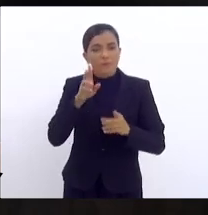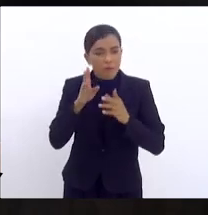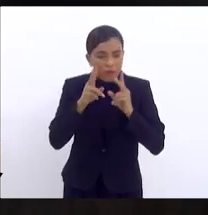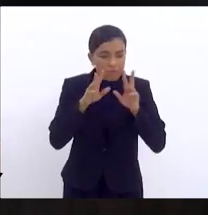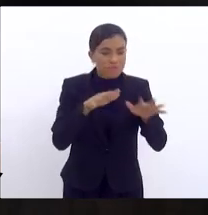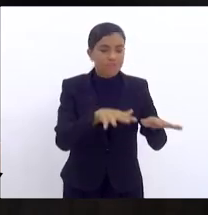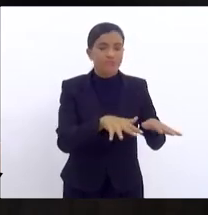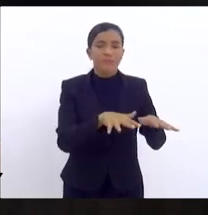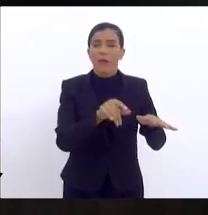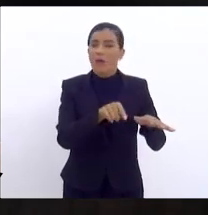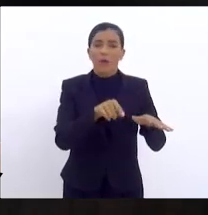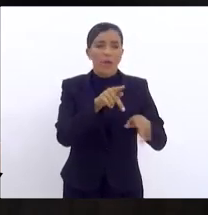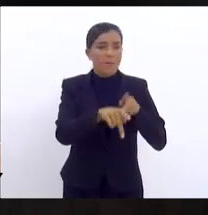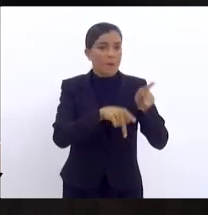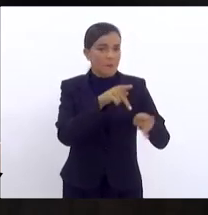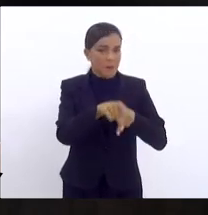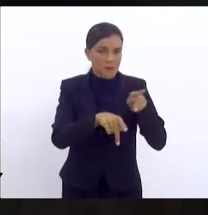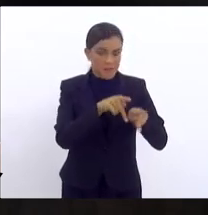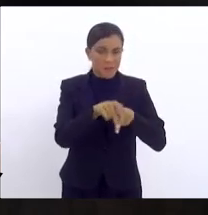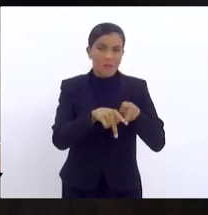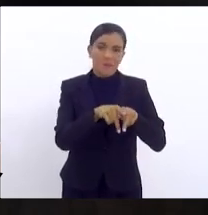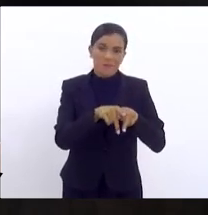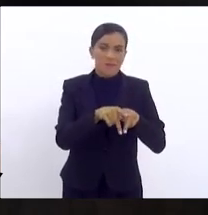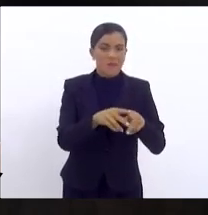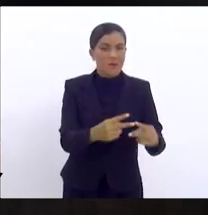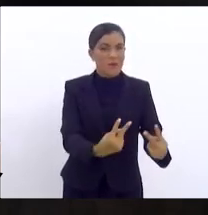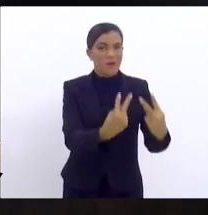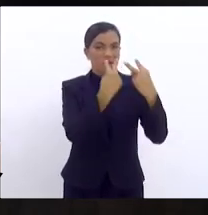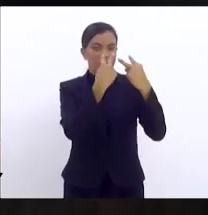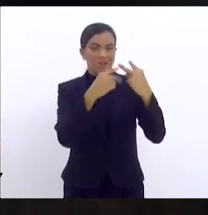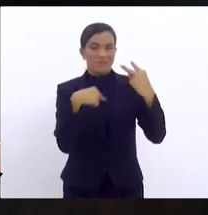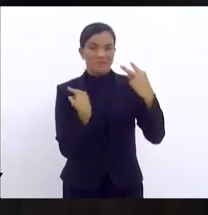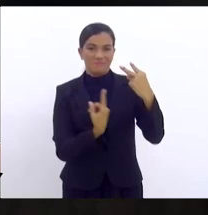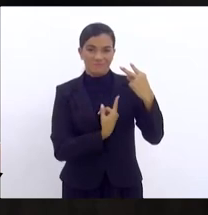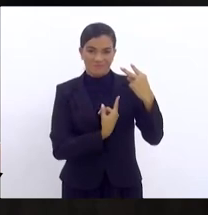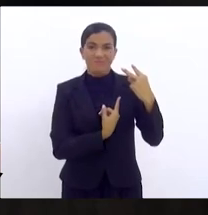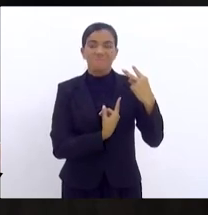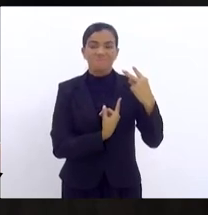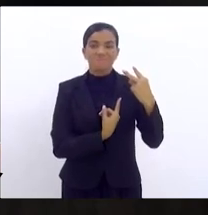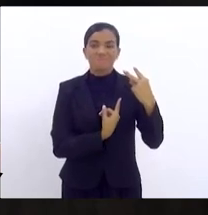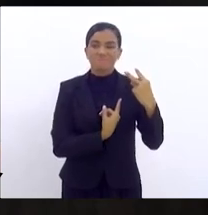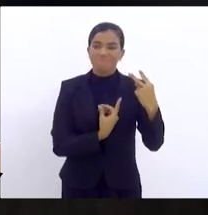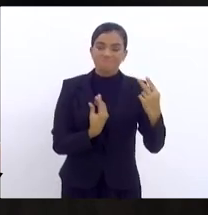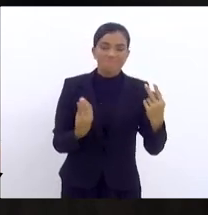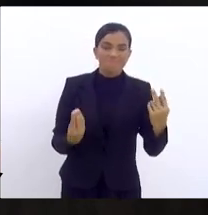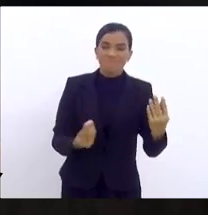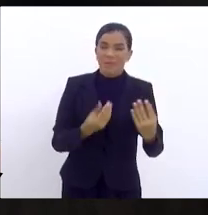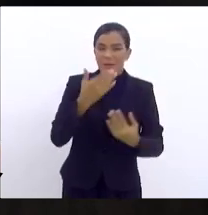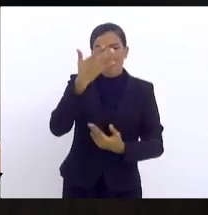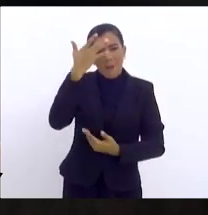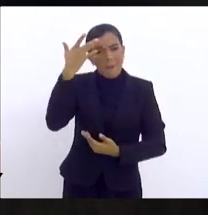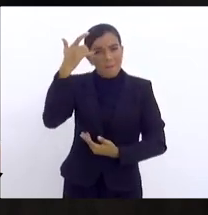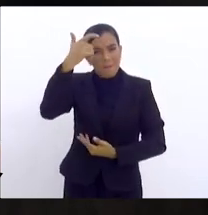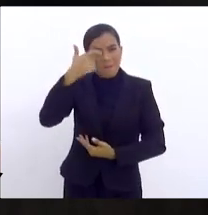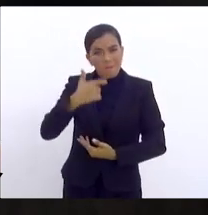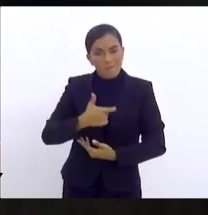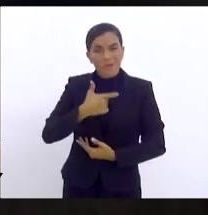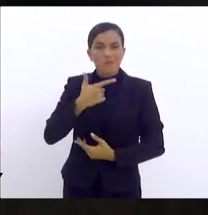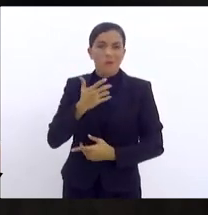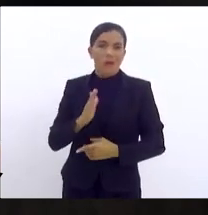a população nos ver Coronel delegado aqui presente nos ver como alguém que possa